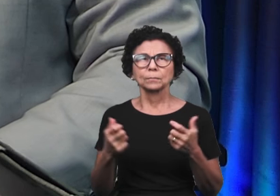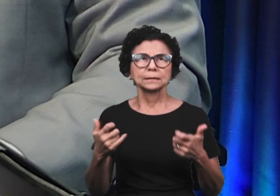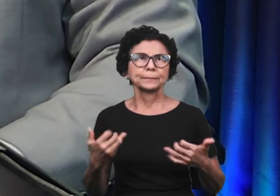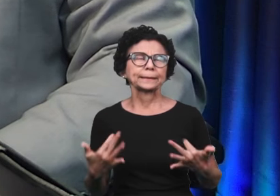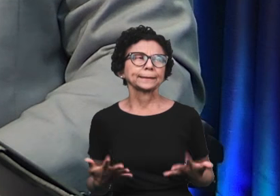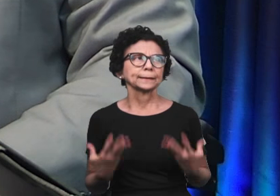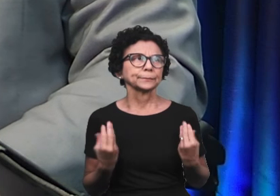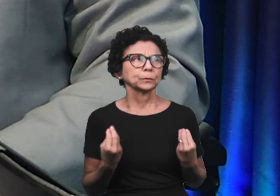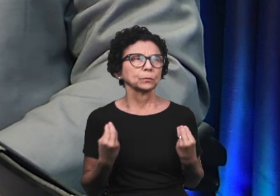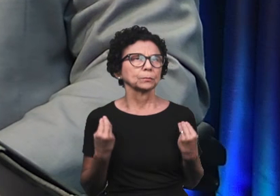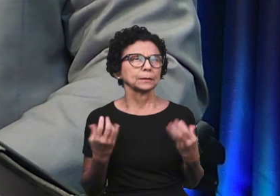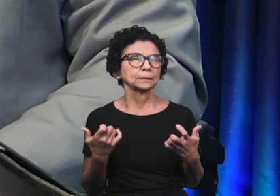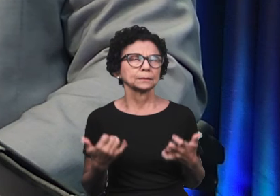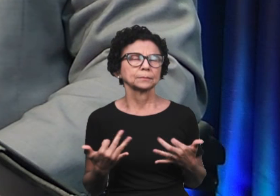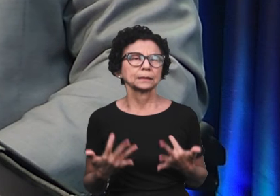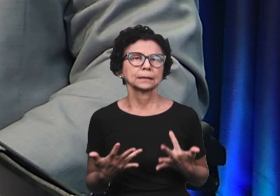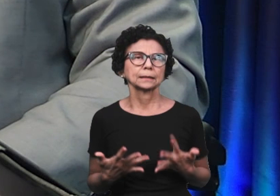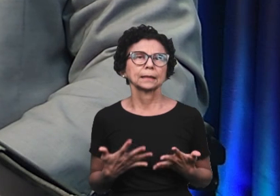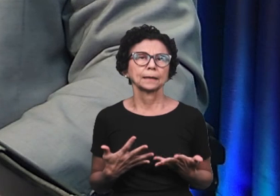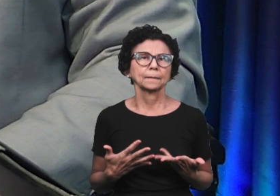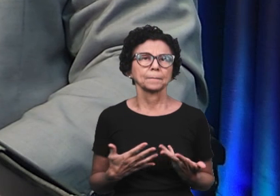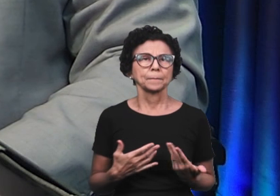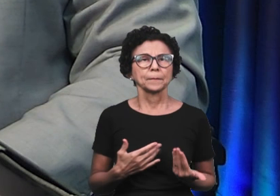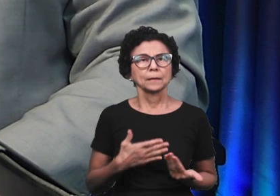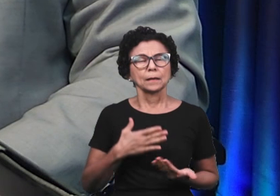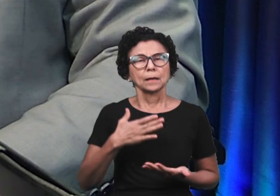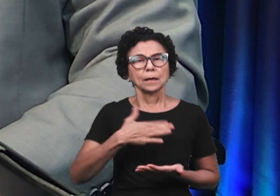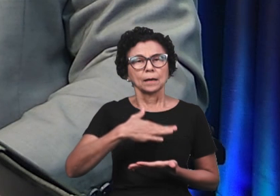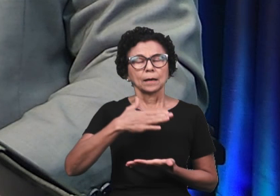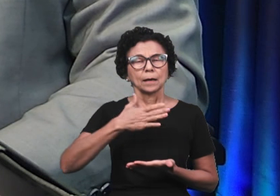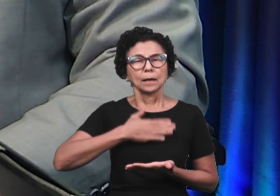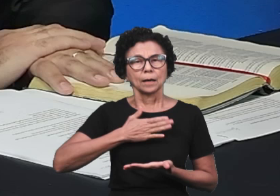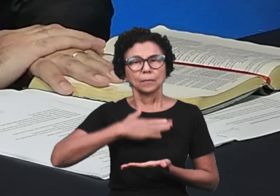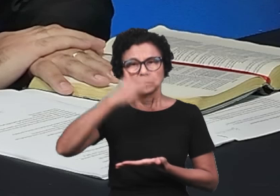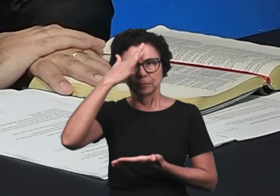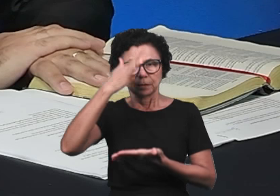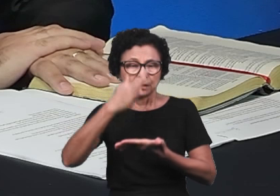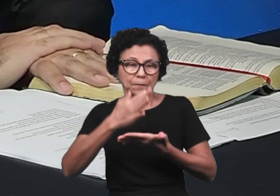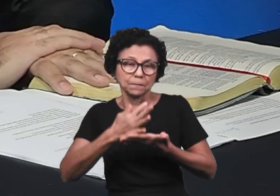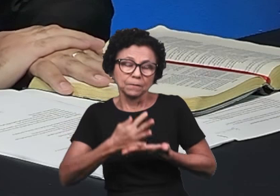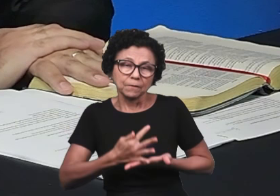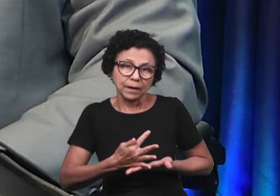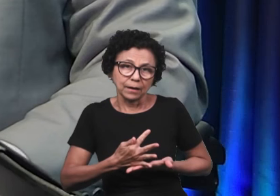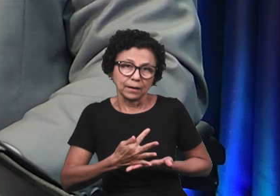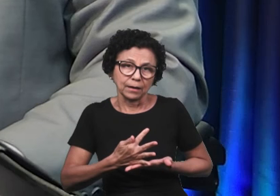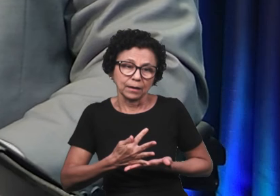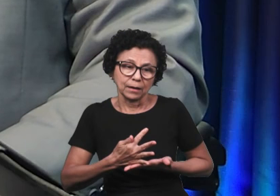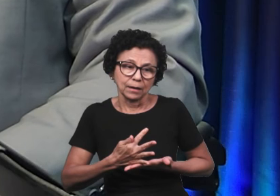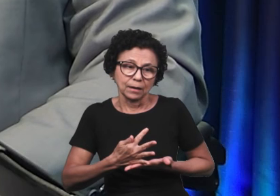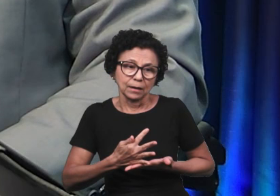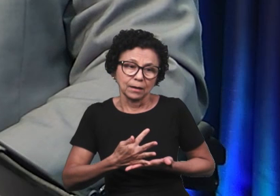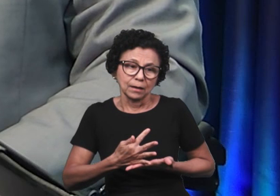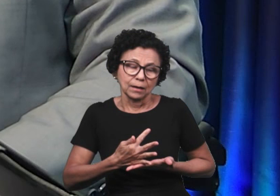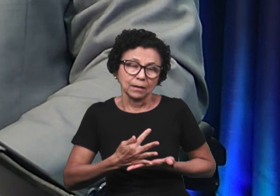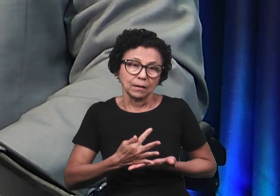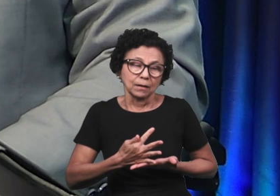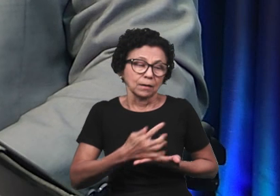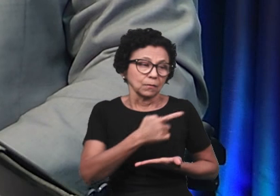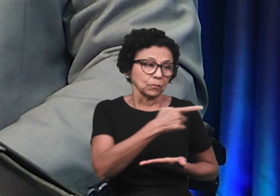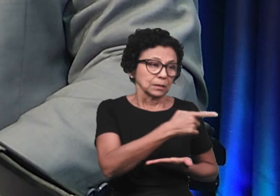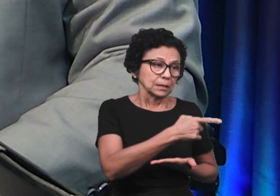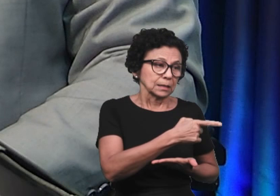vamos dizer assim, o seu modo de vida, de crer no Senhor. Cada um tem que ter uma experiência pessoal. Isso.